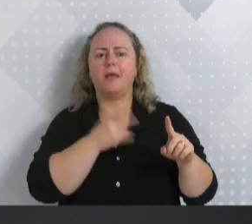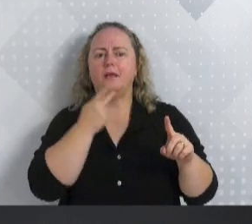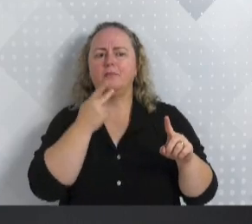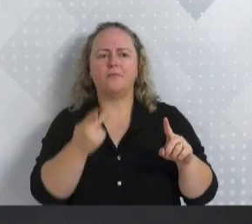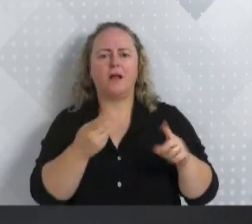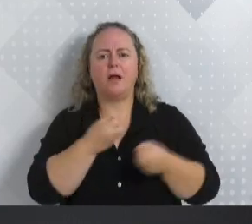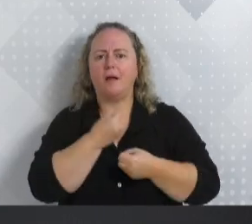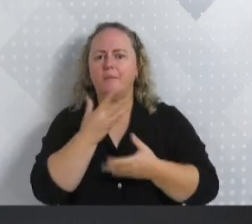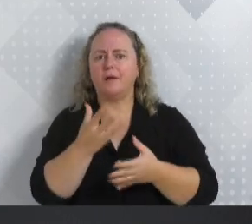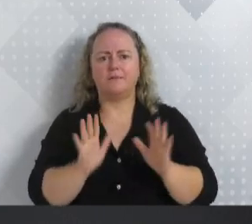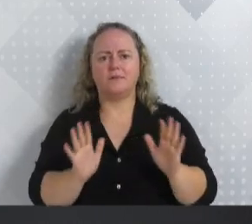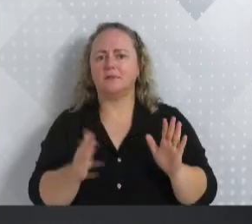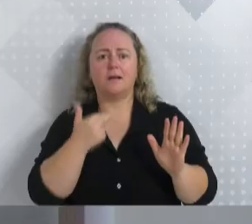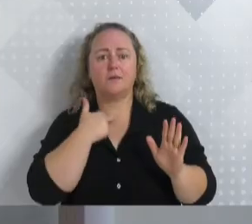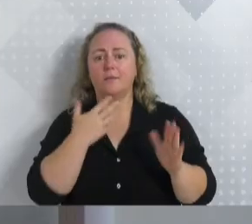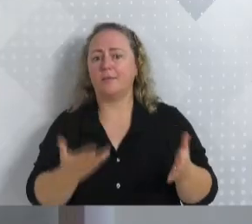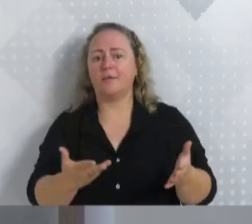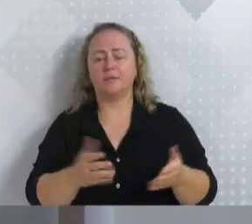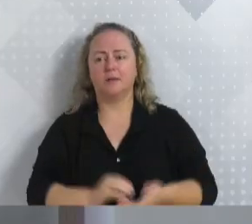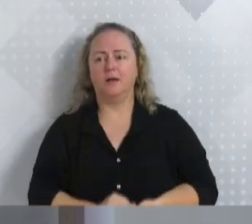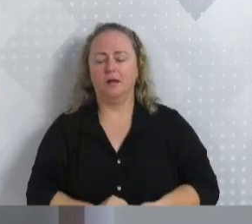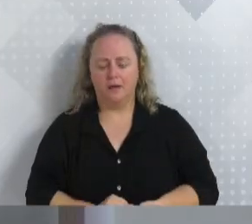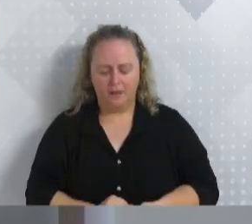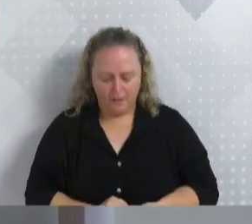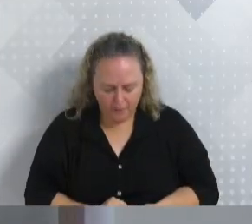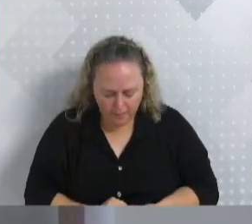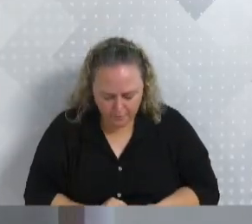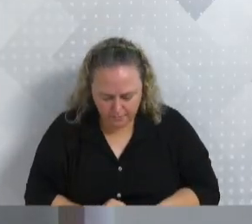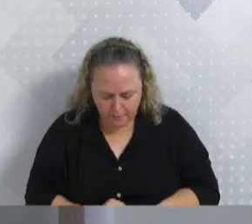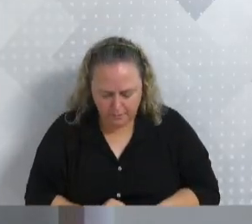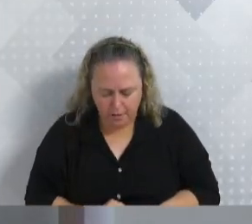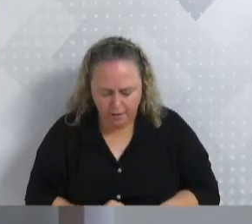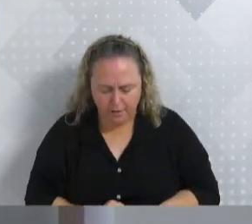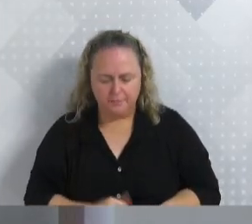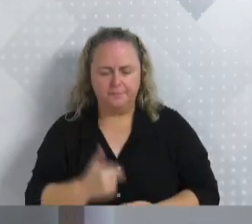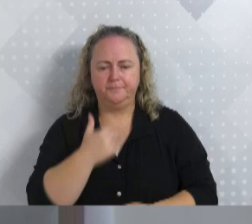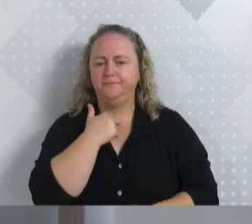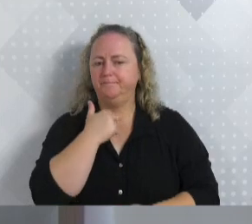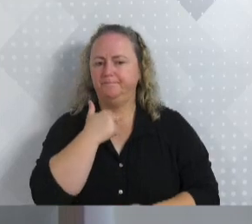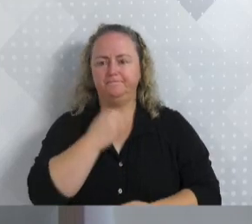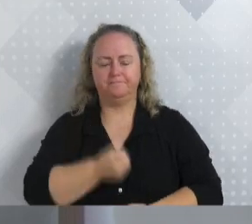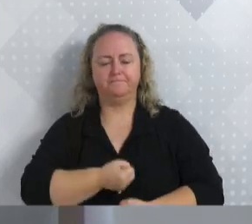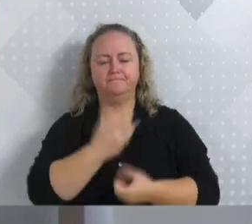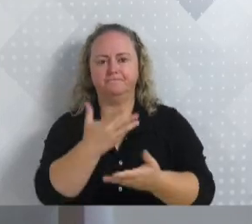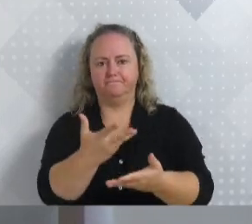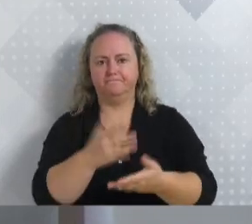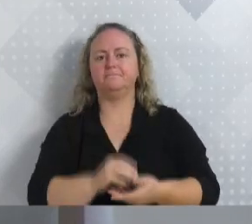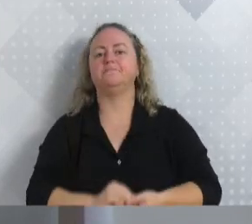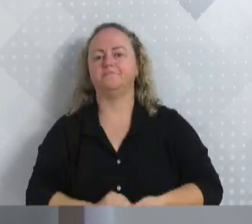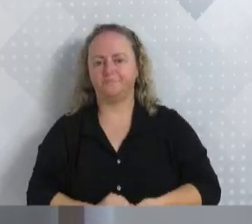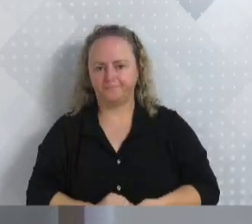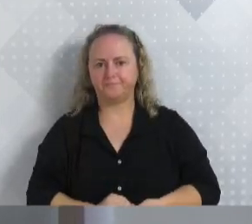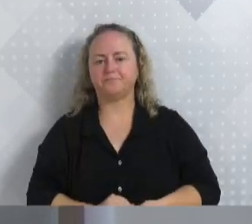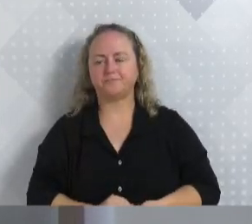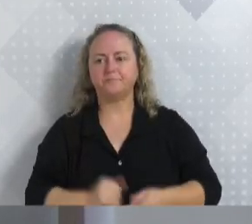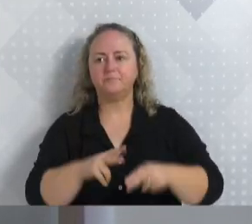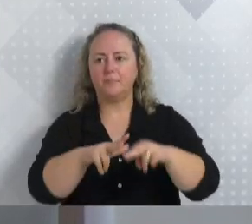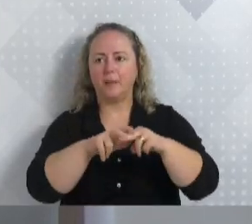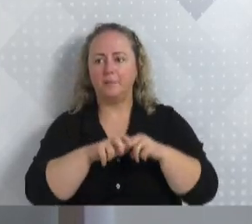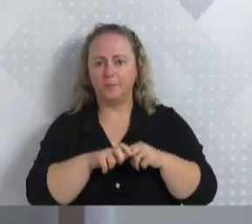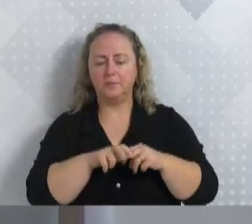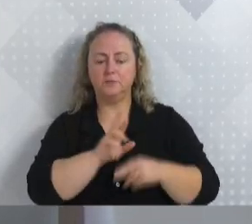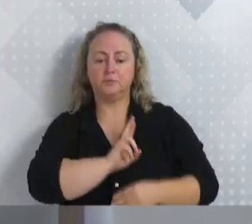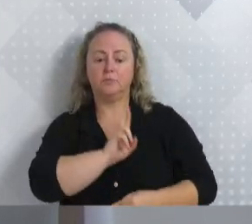e de se manifestarem. Obrigado, vereador Diego, e é isso mesmo, a gente não pode ter medo e silenciar, é por isso que a gente tem que falar enquanto representantes do nosso